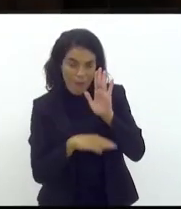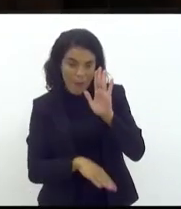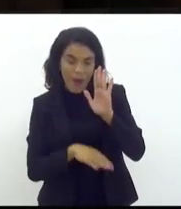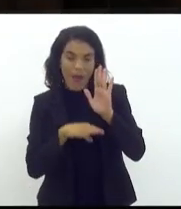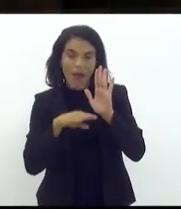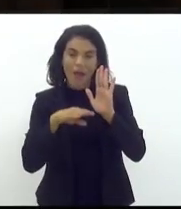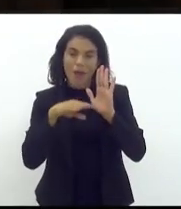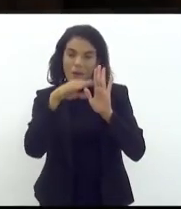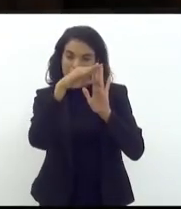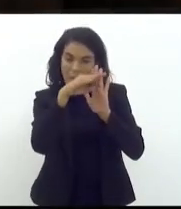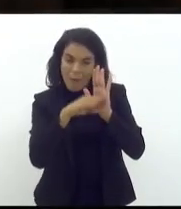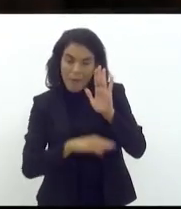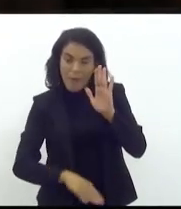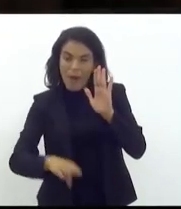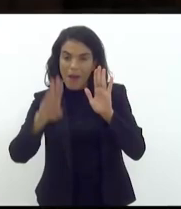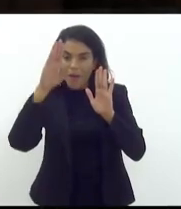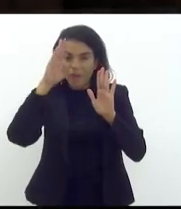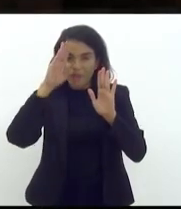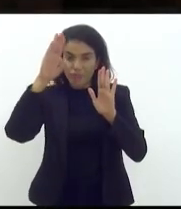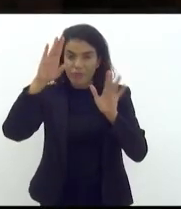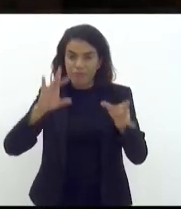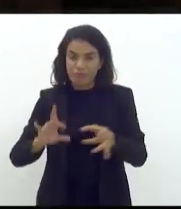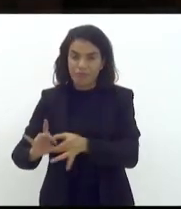o princípio da federação